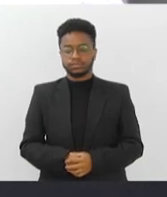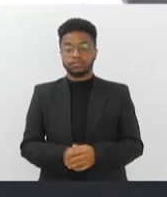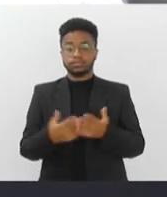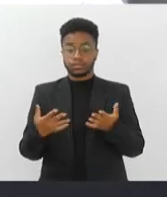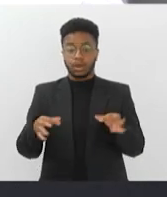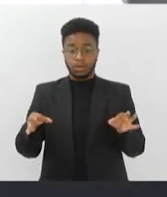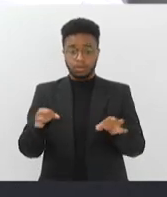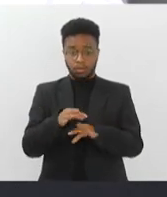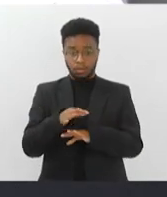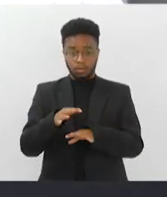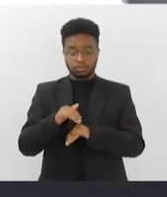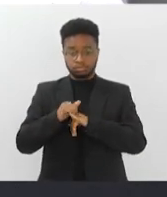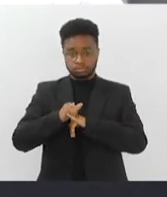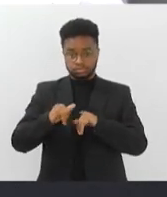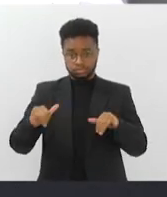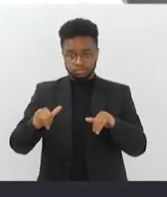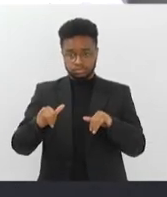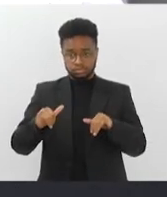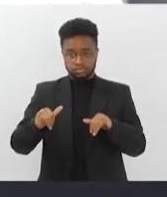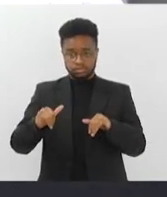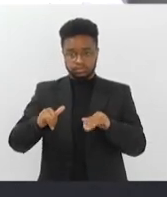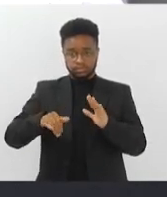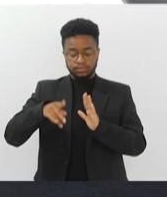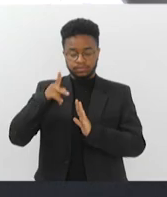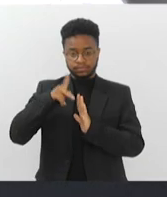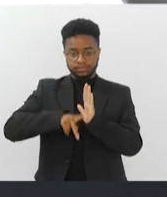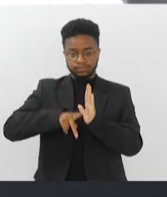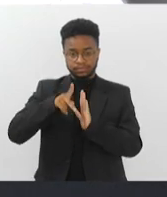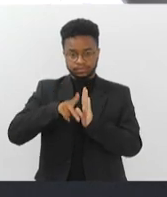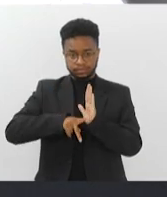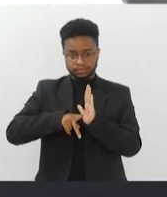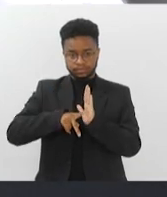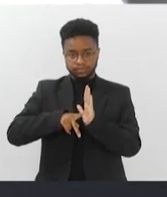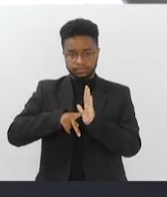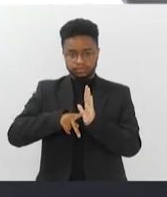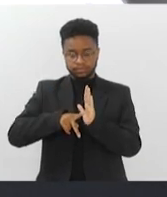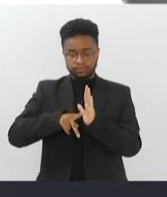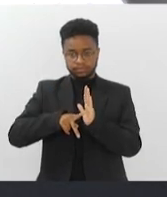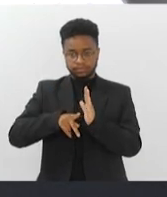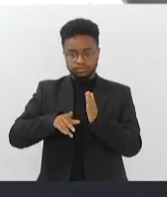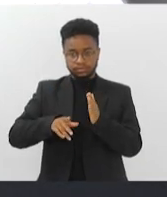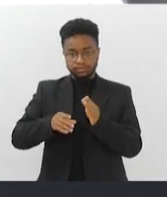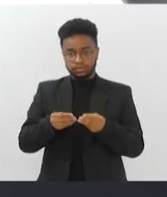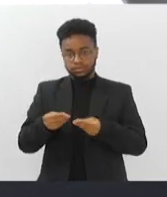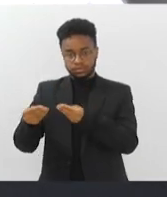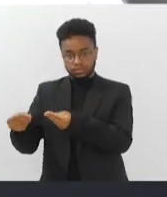posto, o projeto foi a sanção do